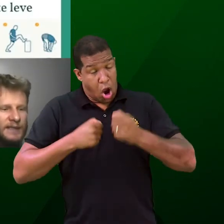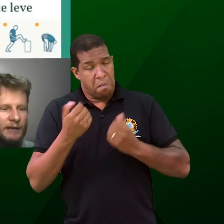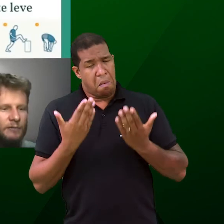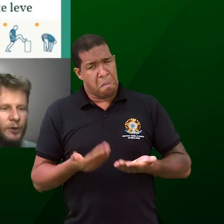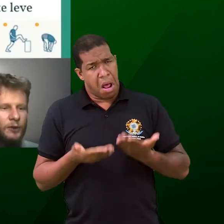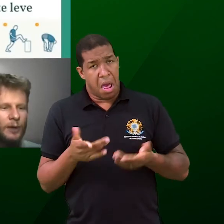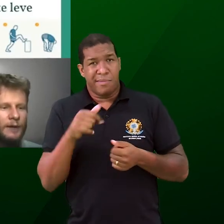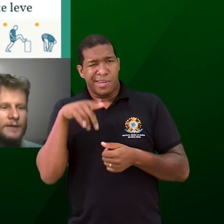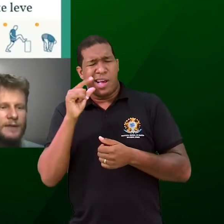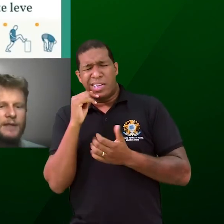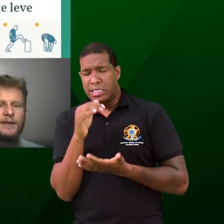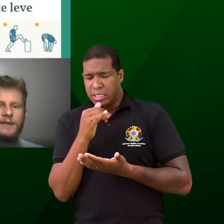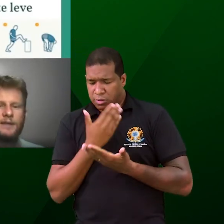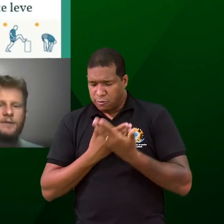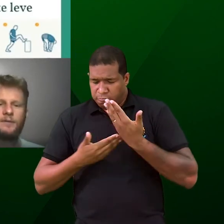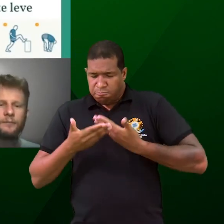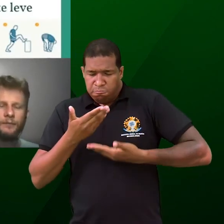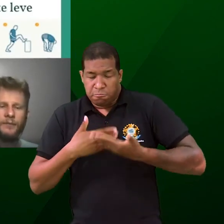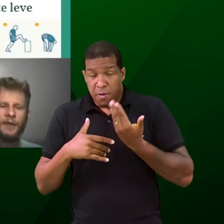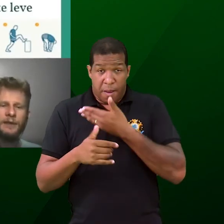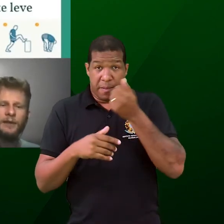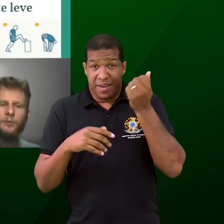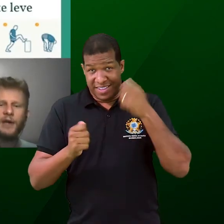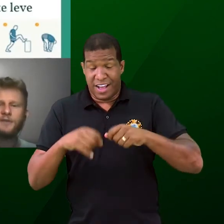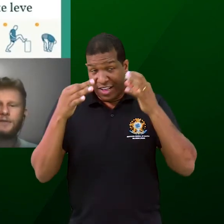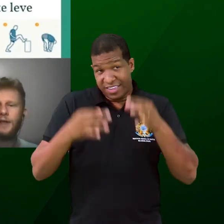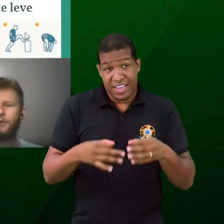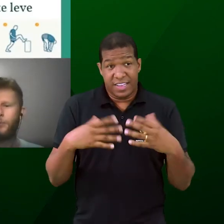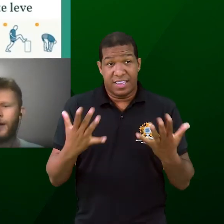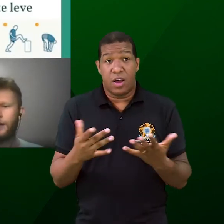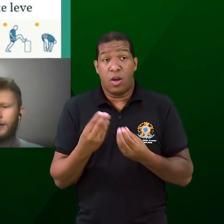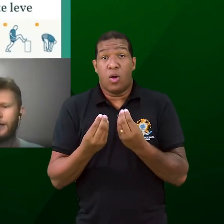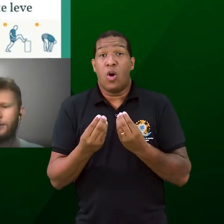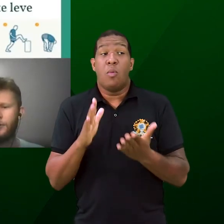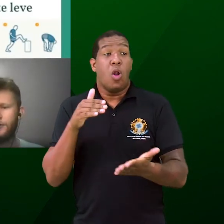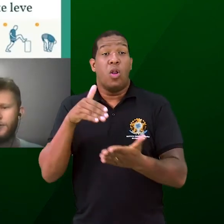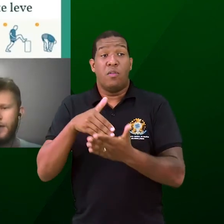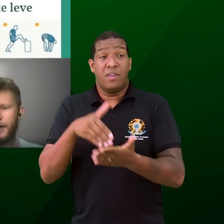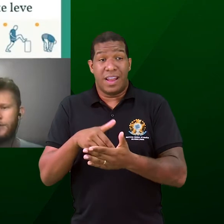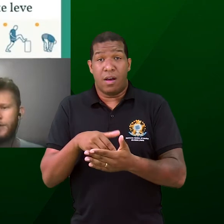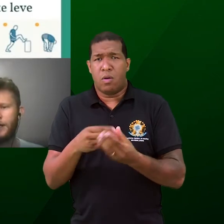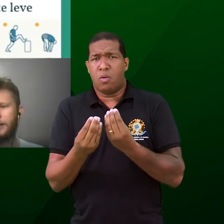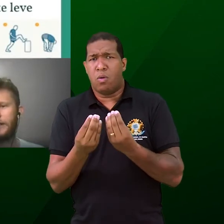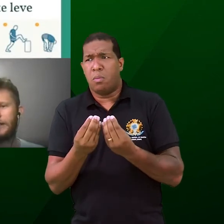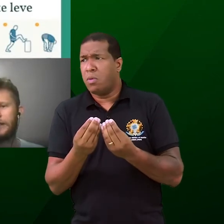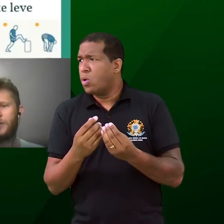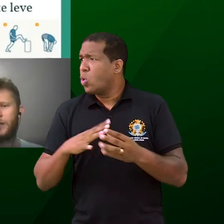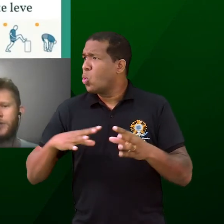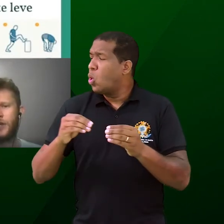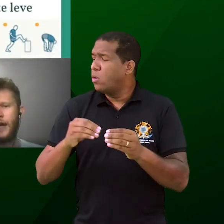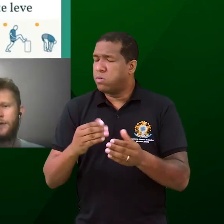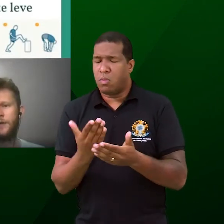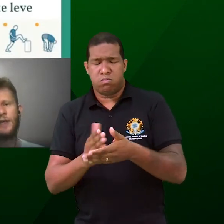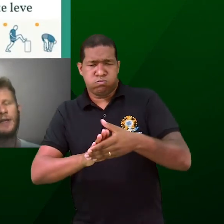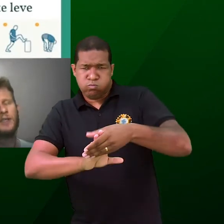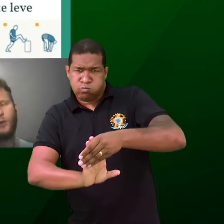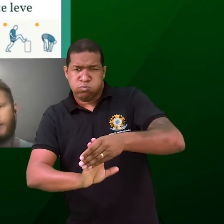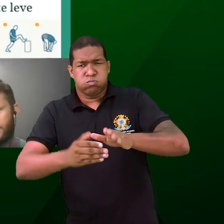né, adequada, é 3 vezes por semana. Tá? Para os iniciantes, evitar percursos com